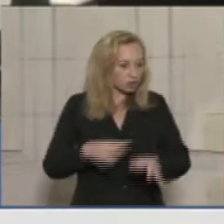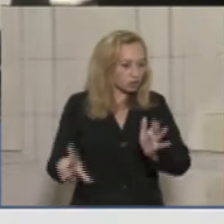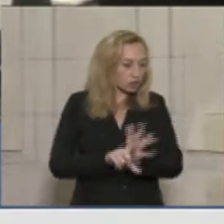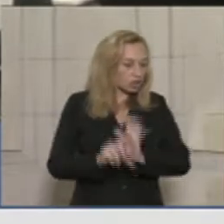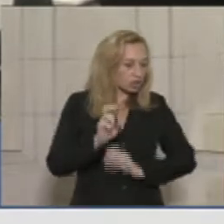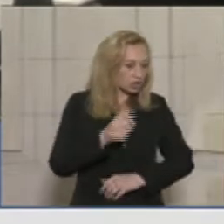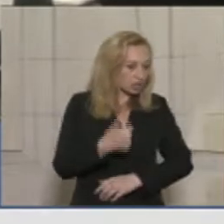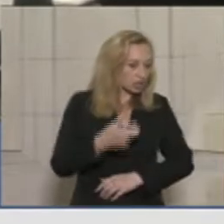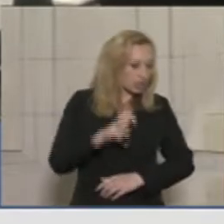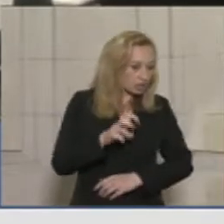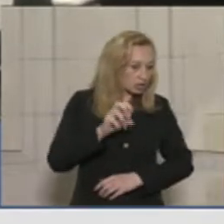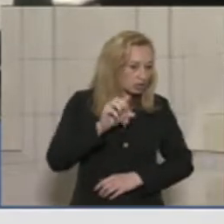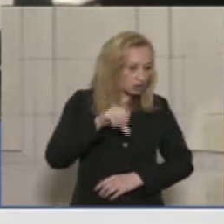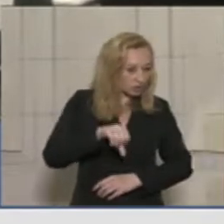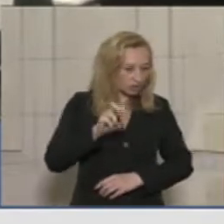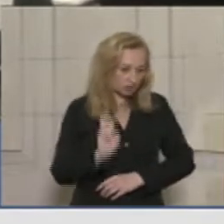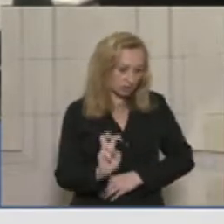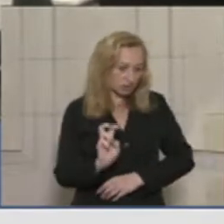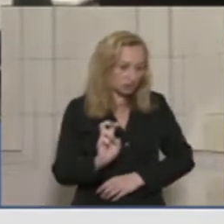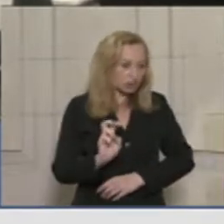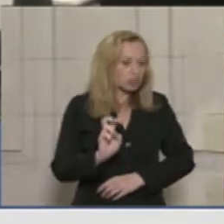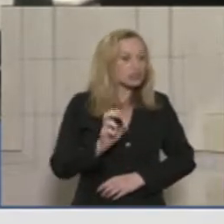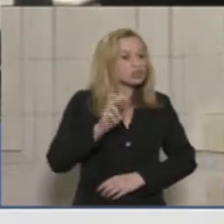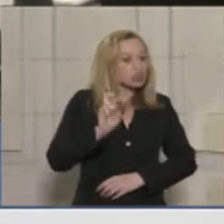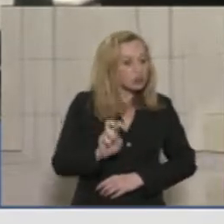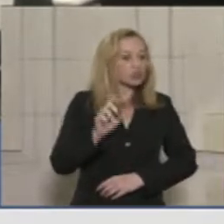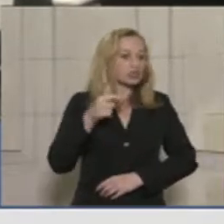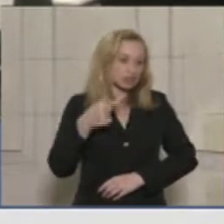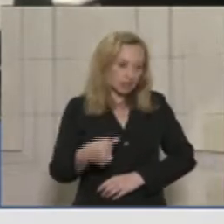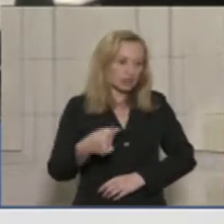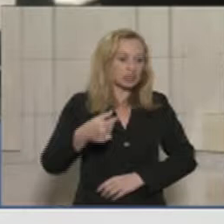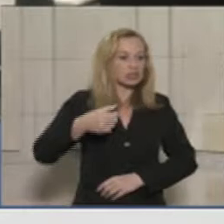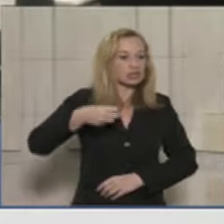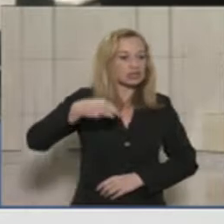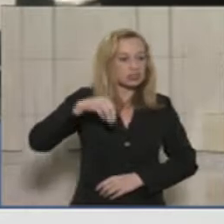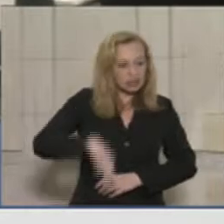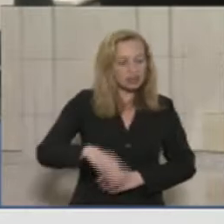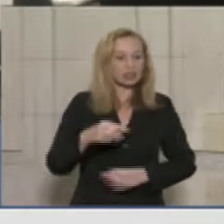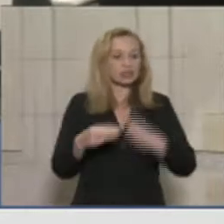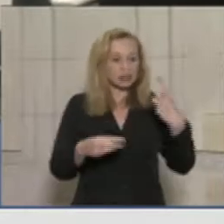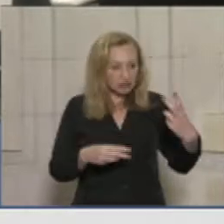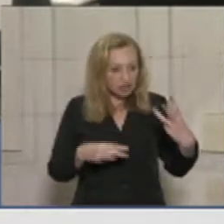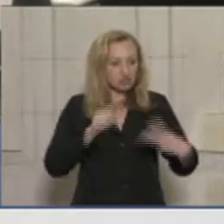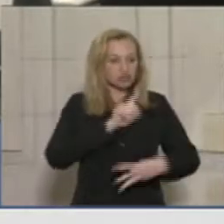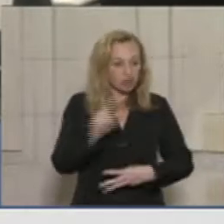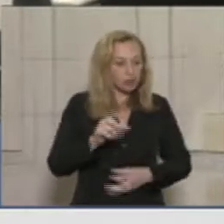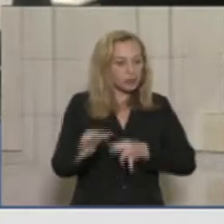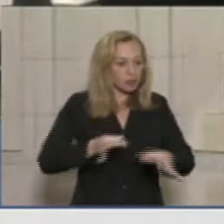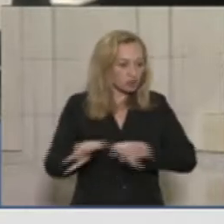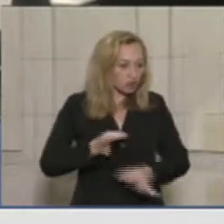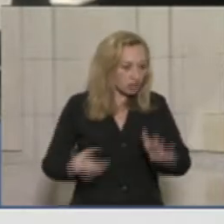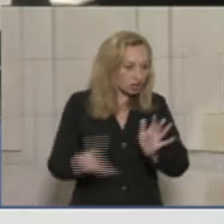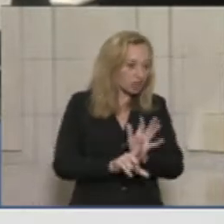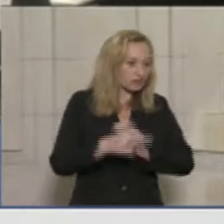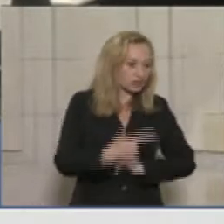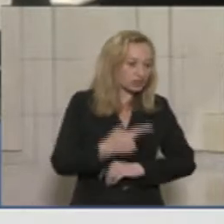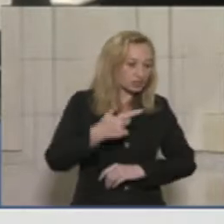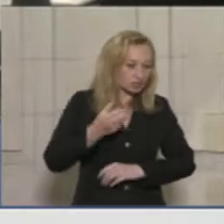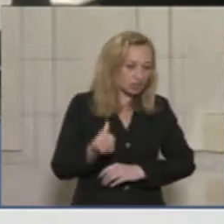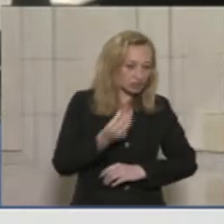lei 1595, 57 sim e 3 não. Projeto de lei